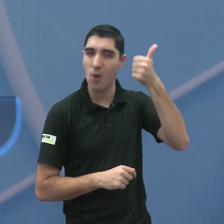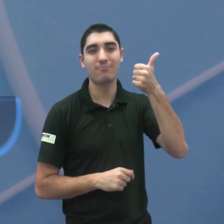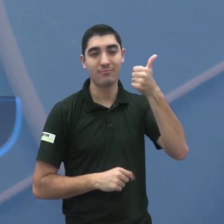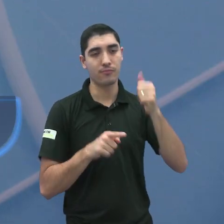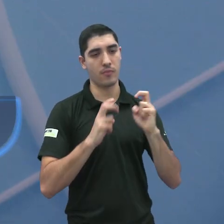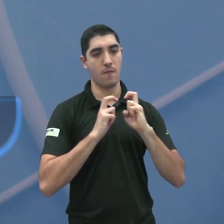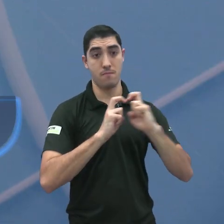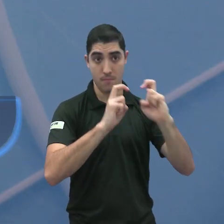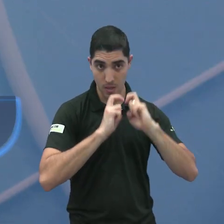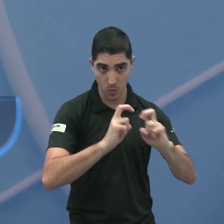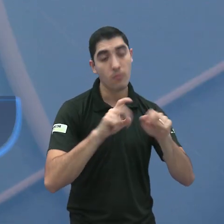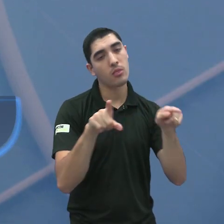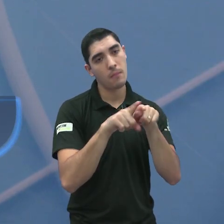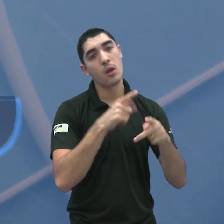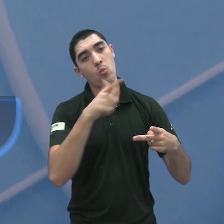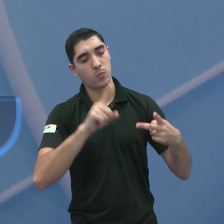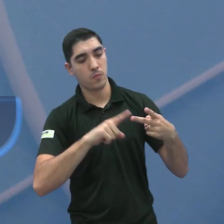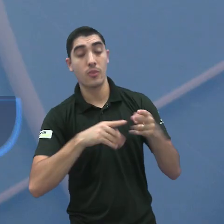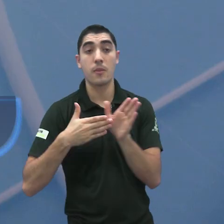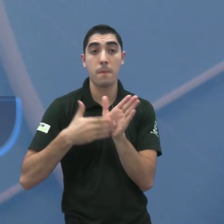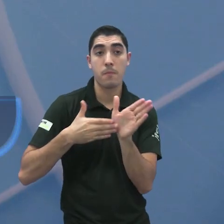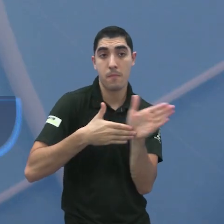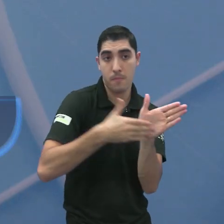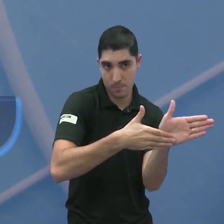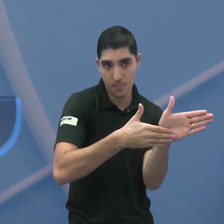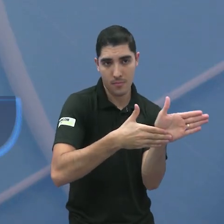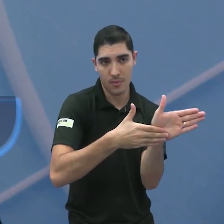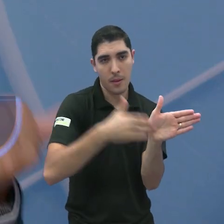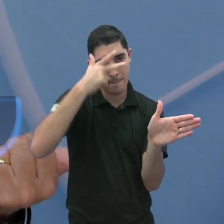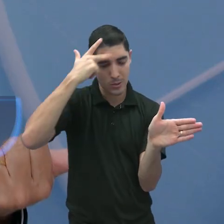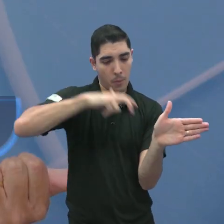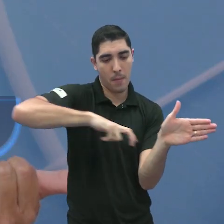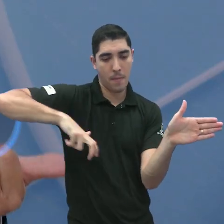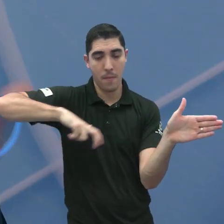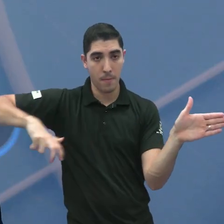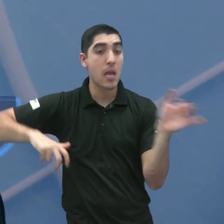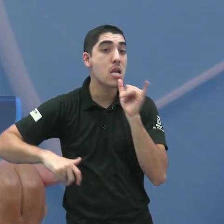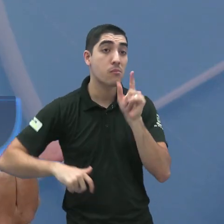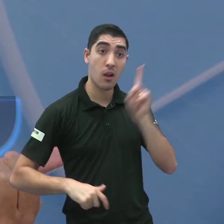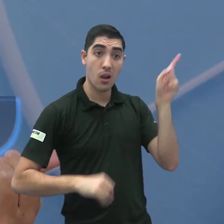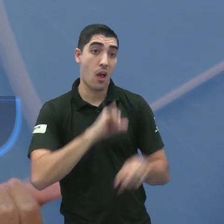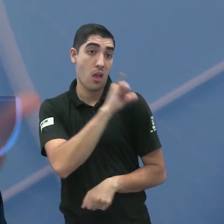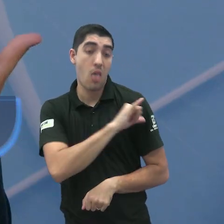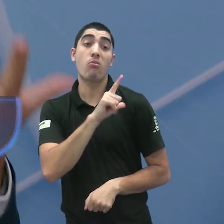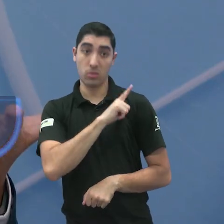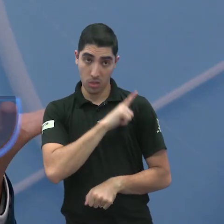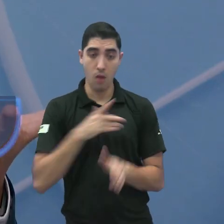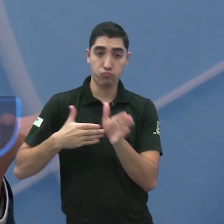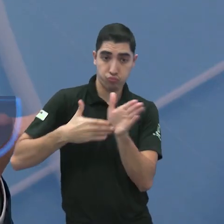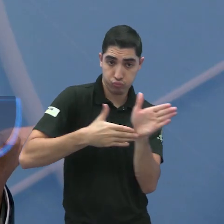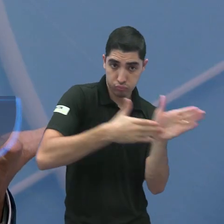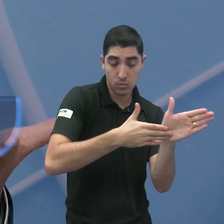metrô e o trem de passageiros, né? O exemplo do Rio de Janeiro, que tem o metrô do Rio e o trem